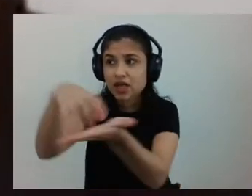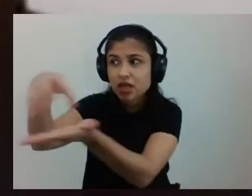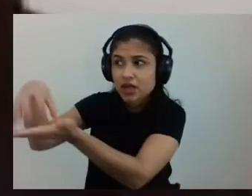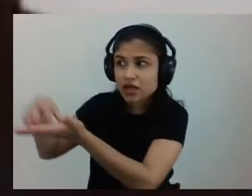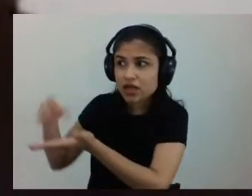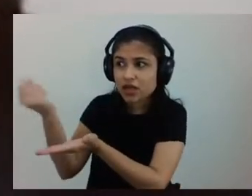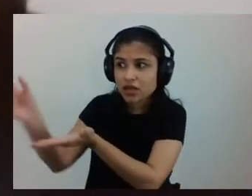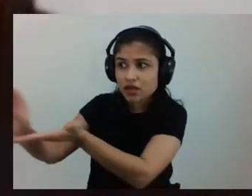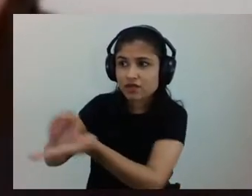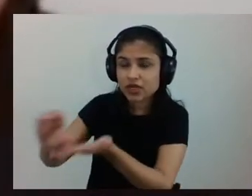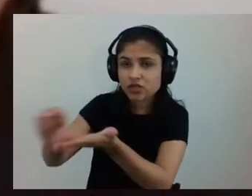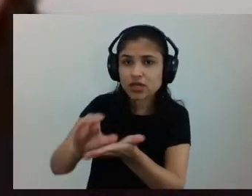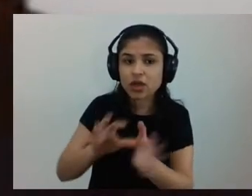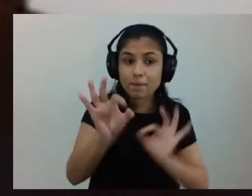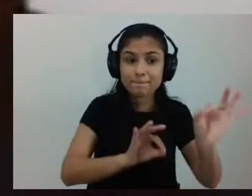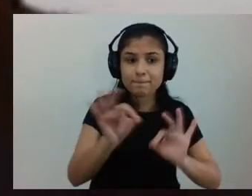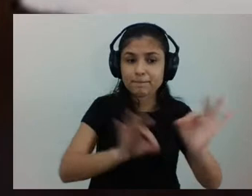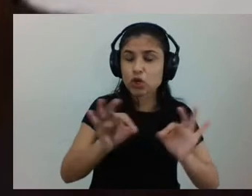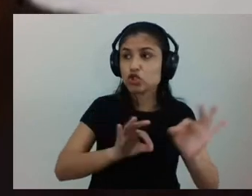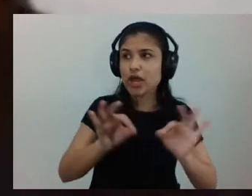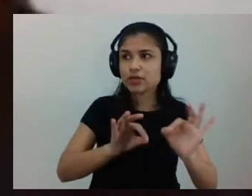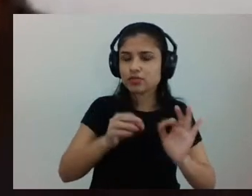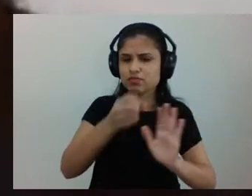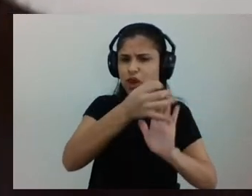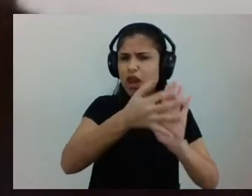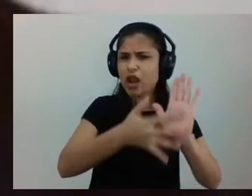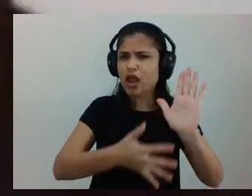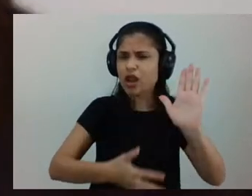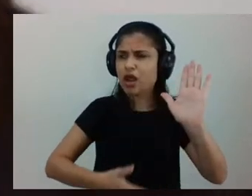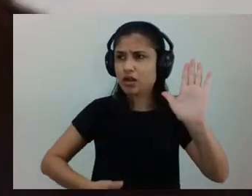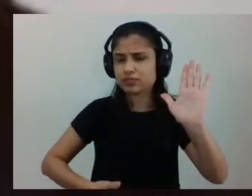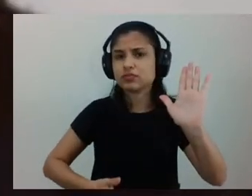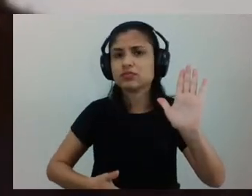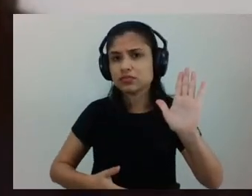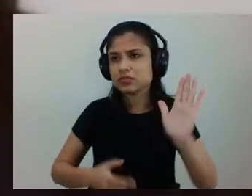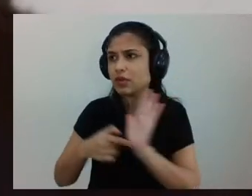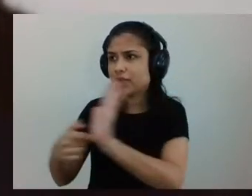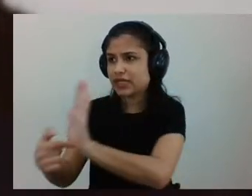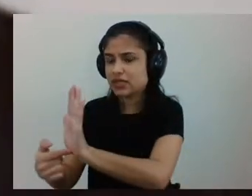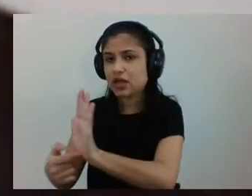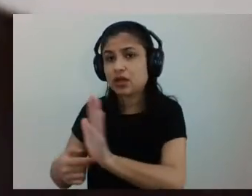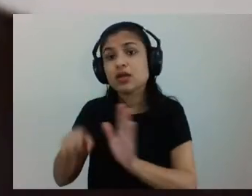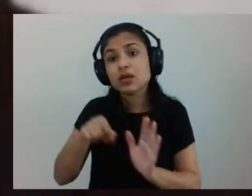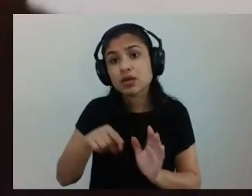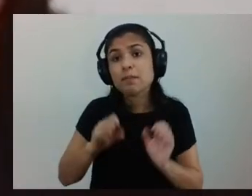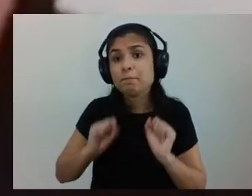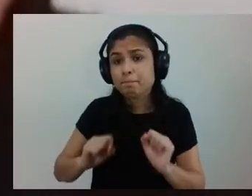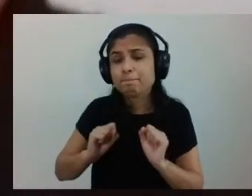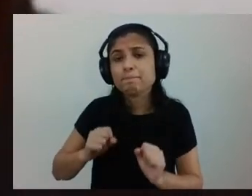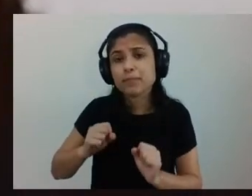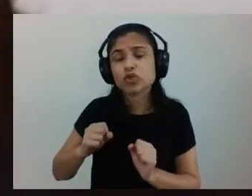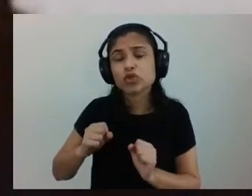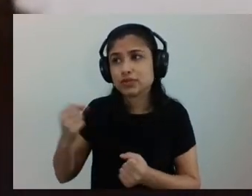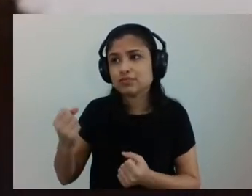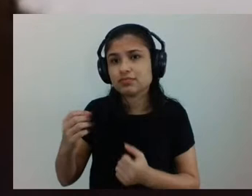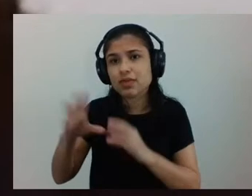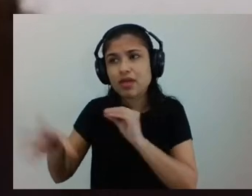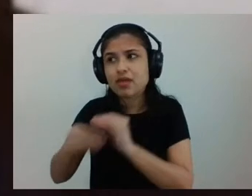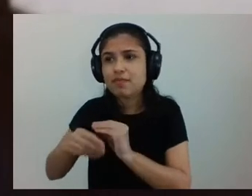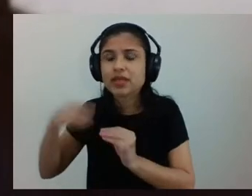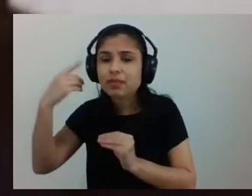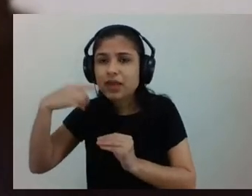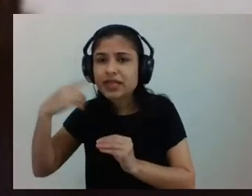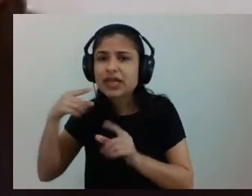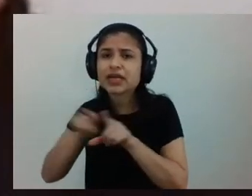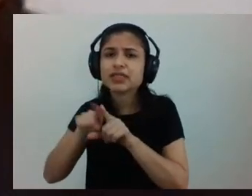com um projeto grande, embora são partes pequenas. Isso poderia ser feito com emenda parlamentar, até com apoio de empresas, ok?